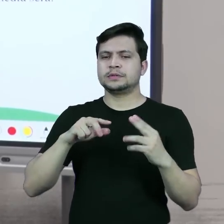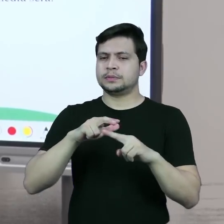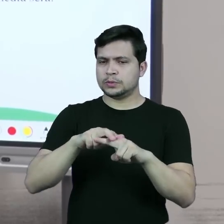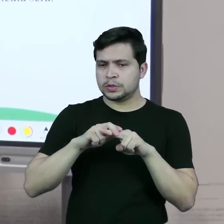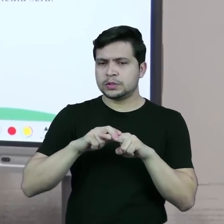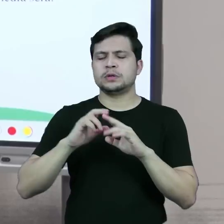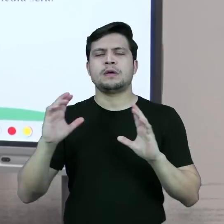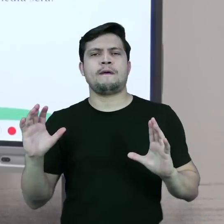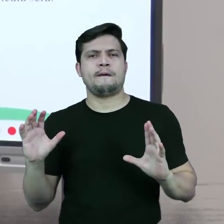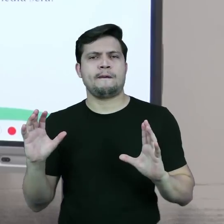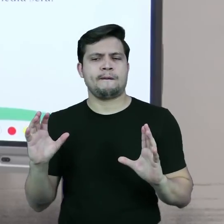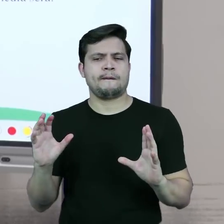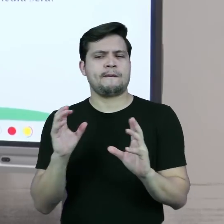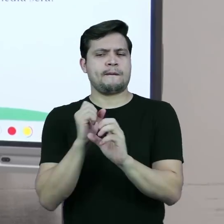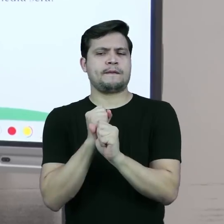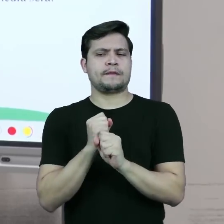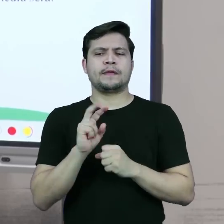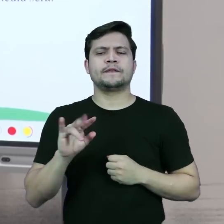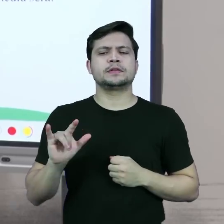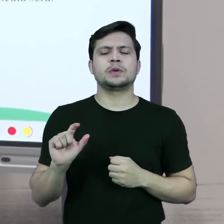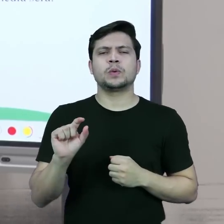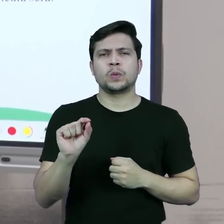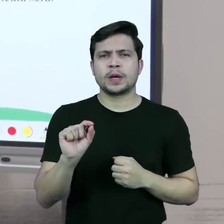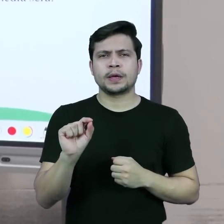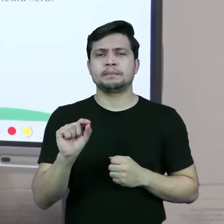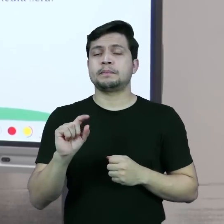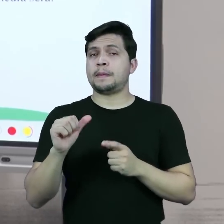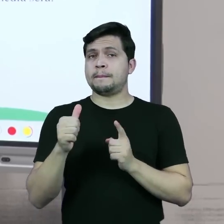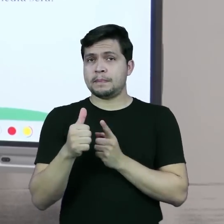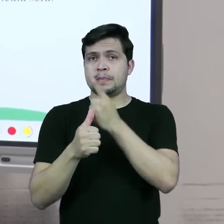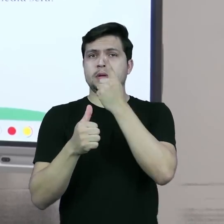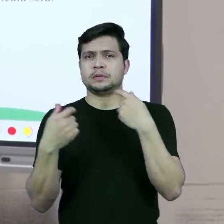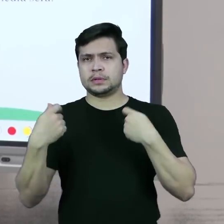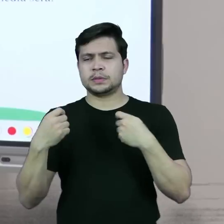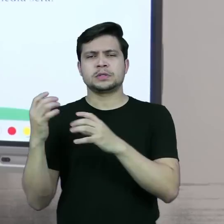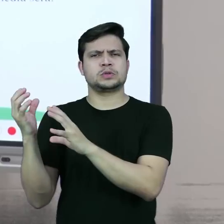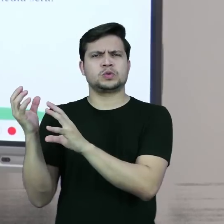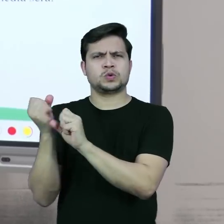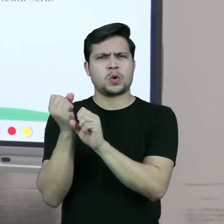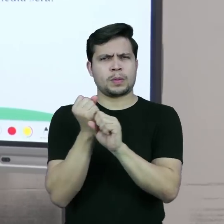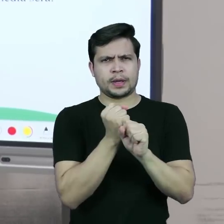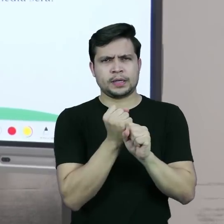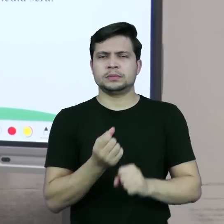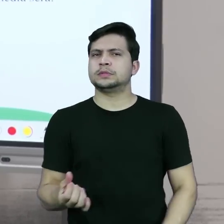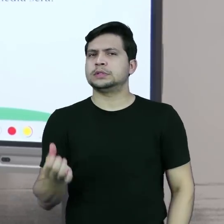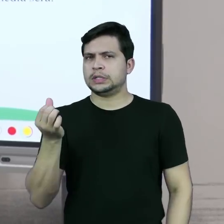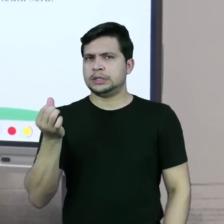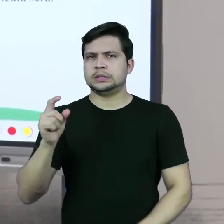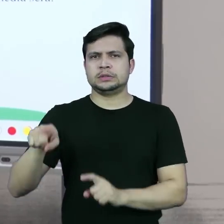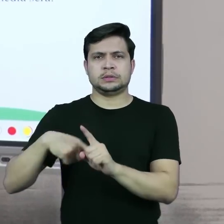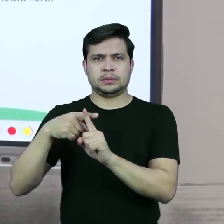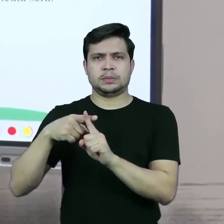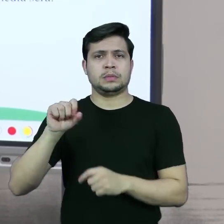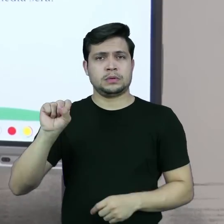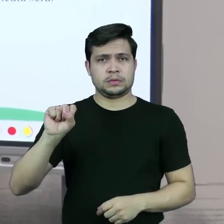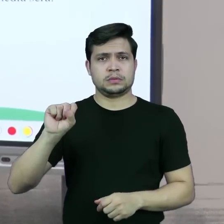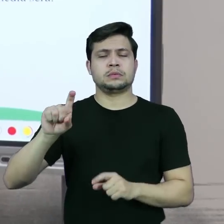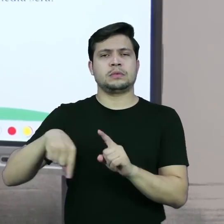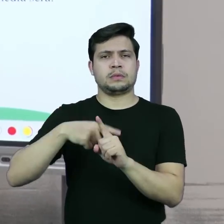aritmética simples, ela é dada pela soma de todos esses valores, a soma dos n valores, dividido por